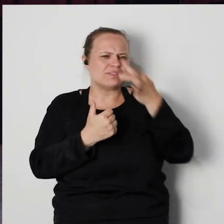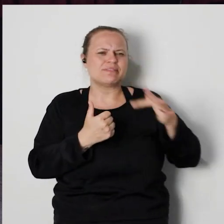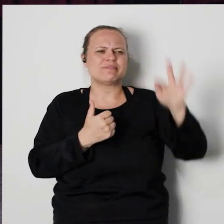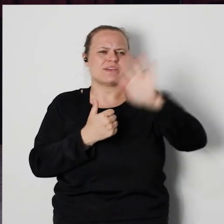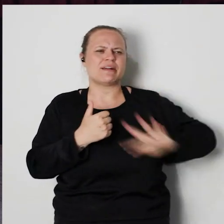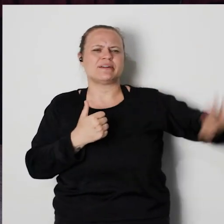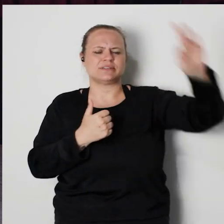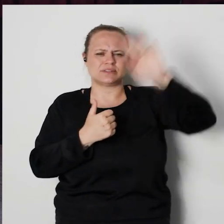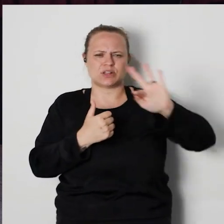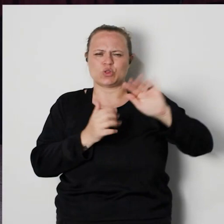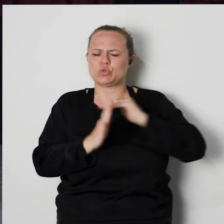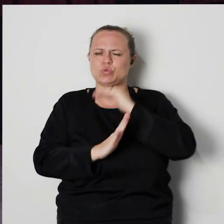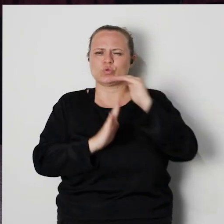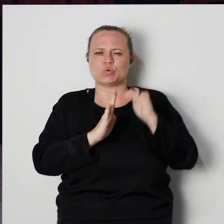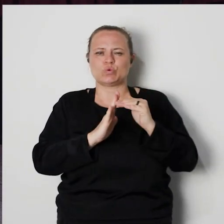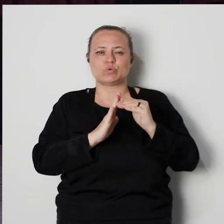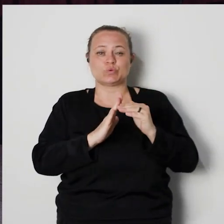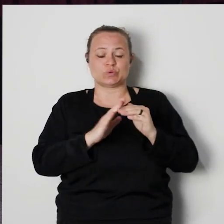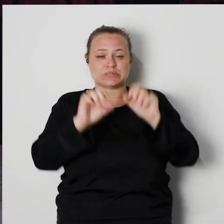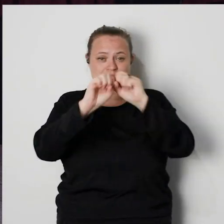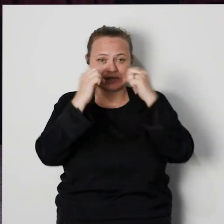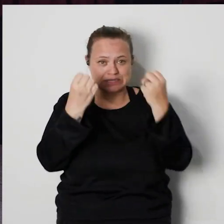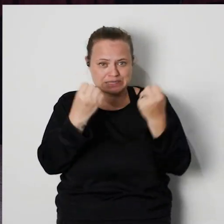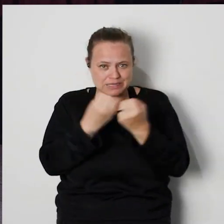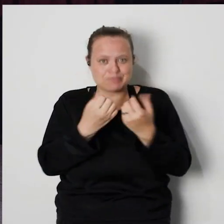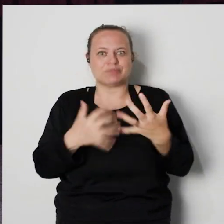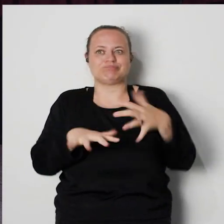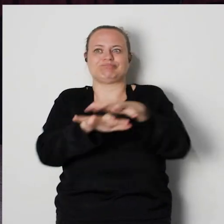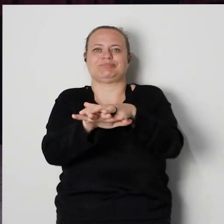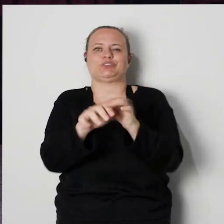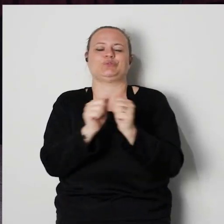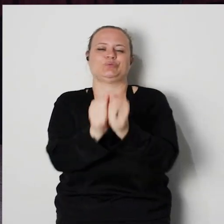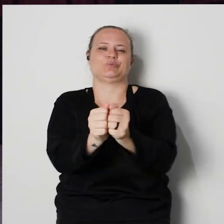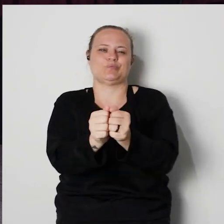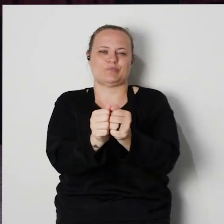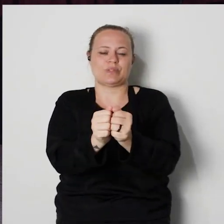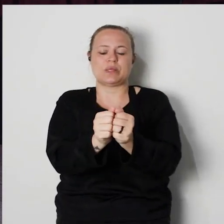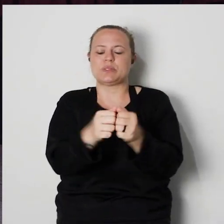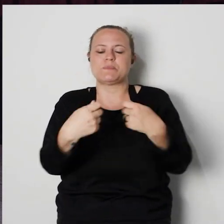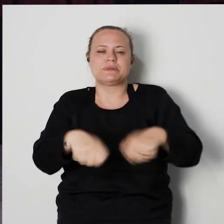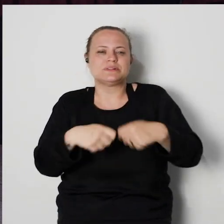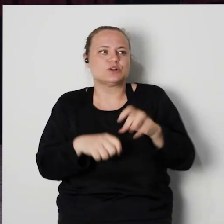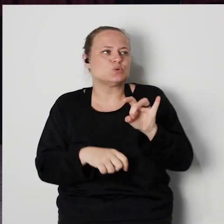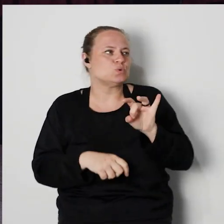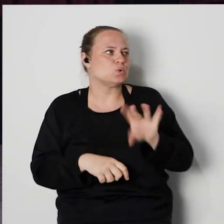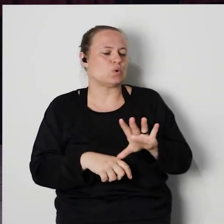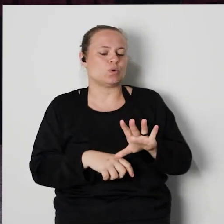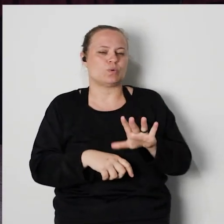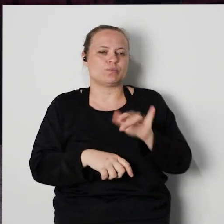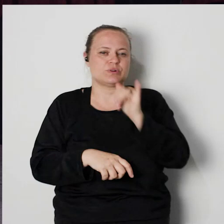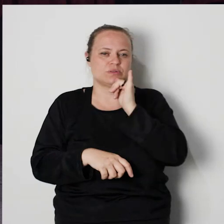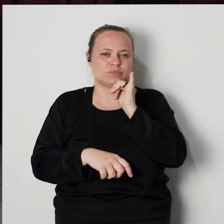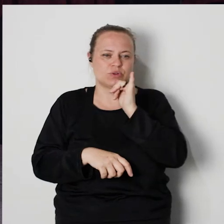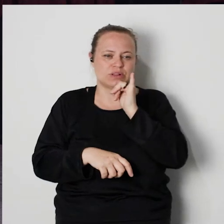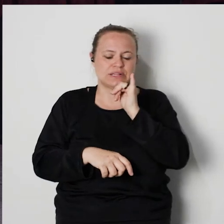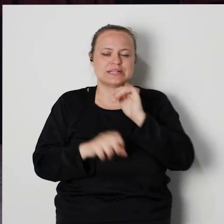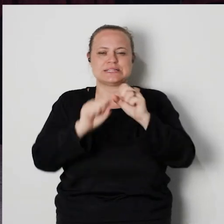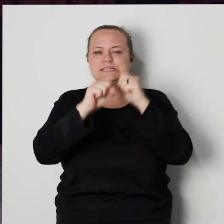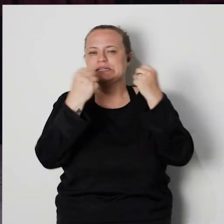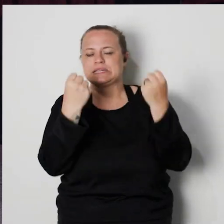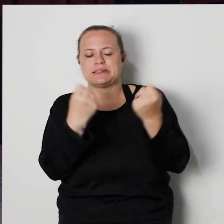cultura, que o Ministério oferecesse apoio em toda a federação para que os seus sistemas estaduais e municipais